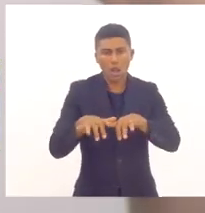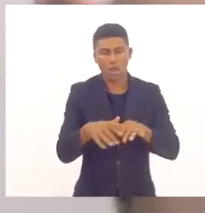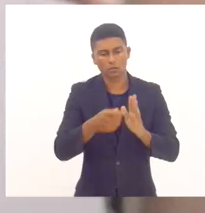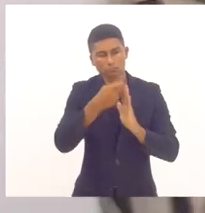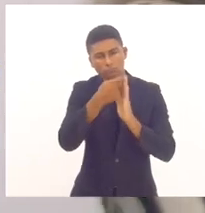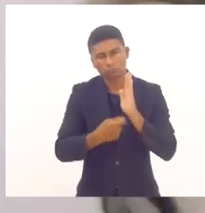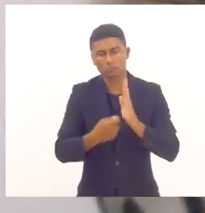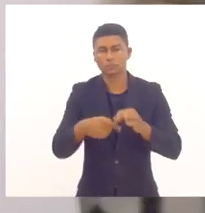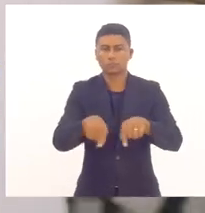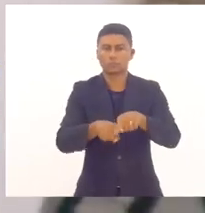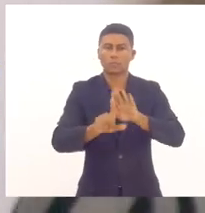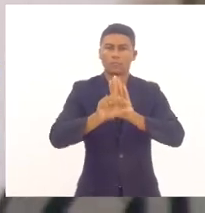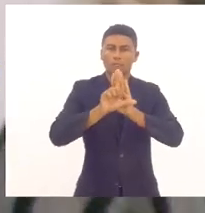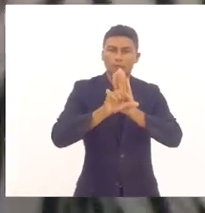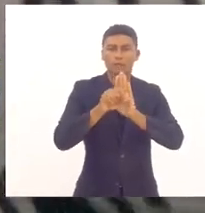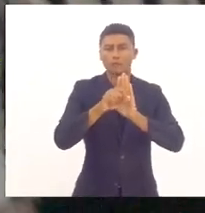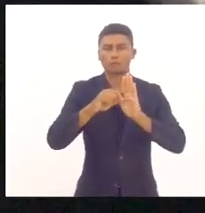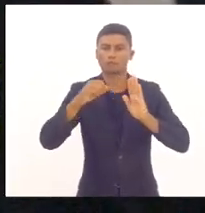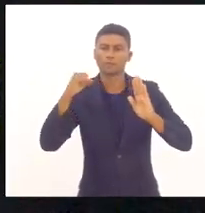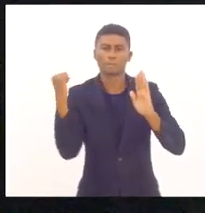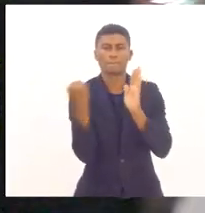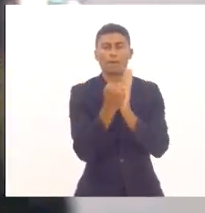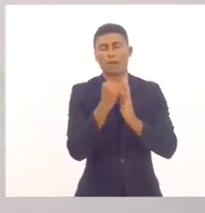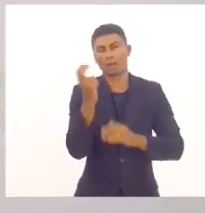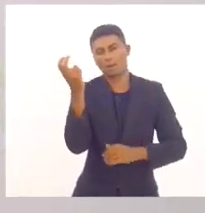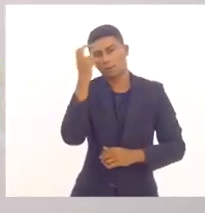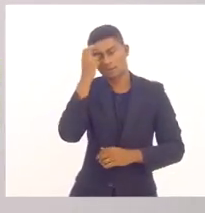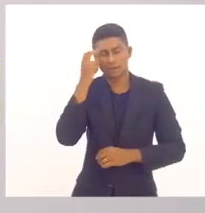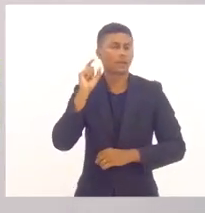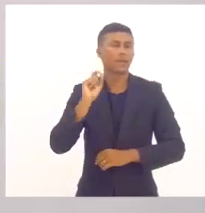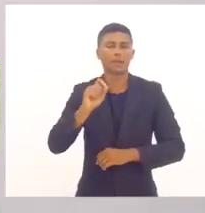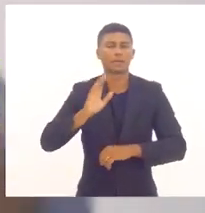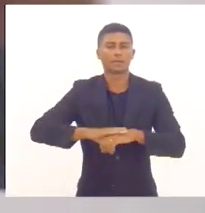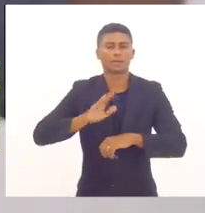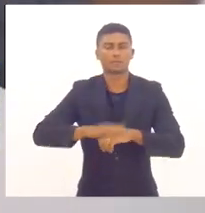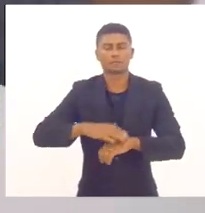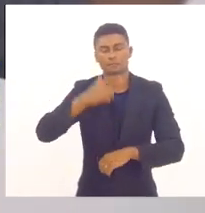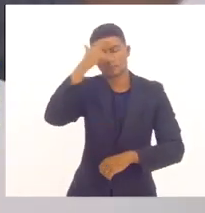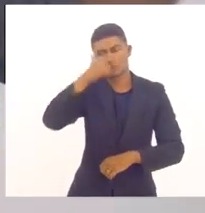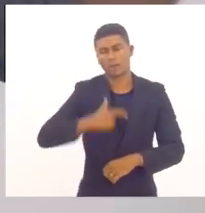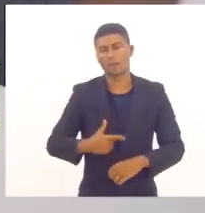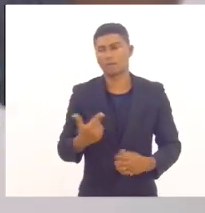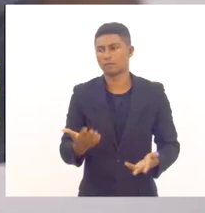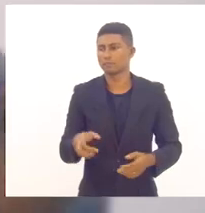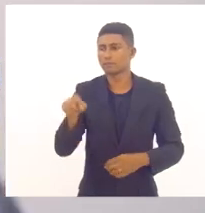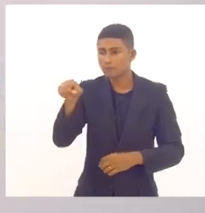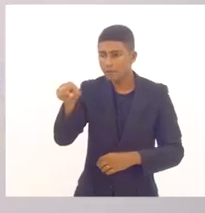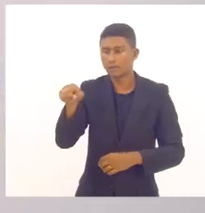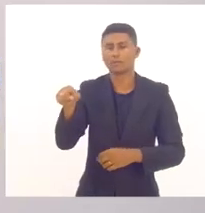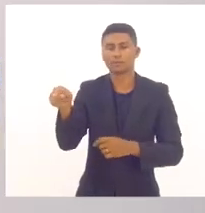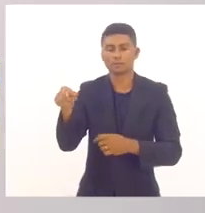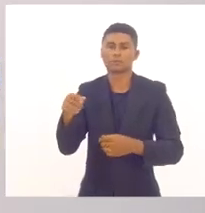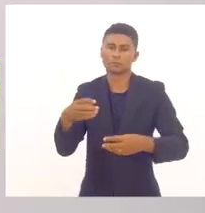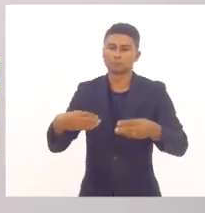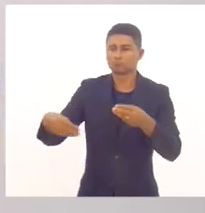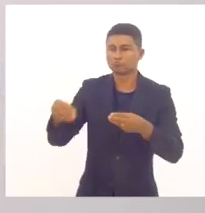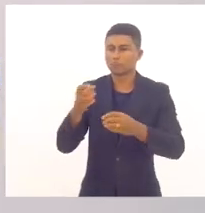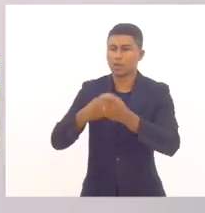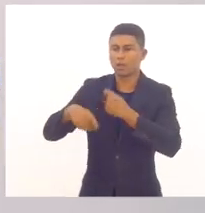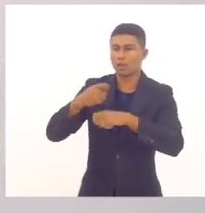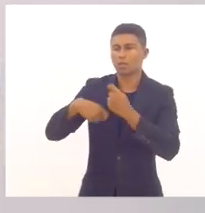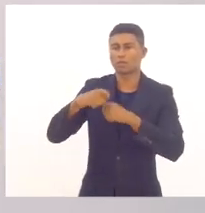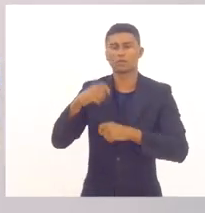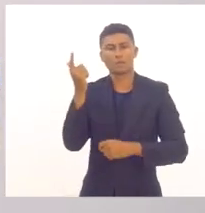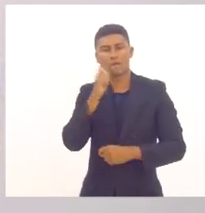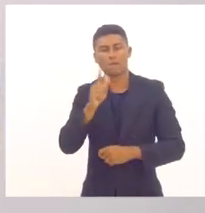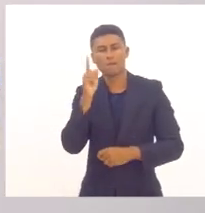reconheceu como patrimônio cultural, o mestre Mulato? A capoeira fui eu. Né? E ele articulou no gabinete para ela ser aprovada. E a